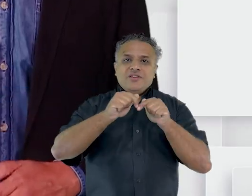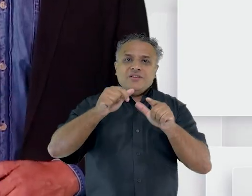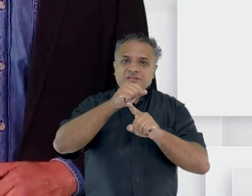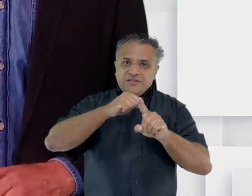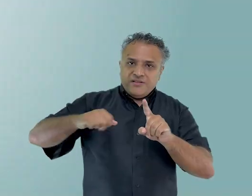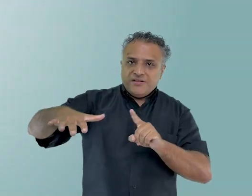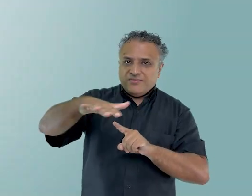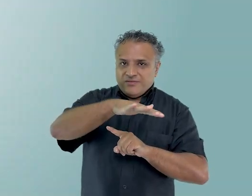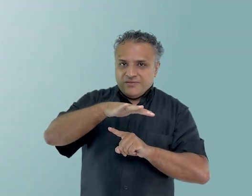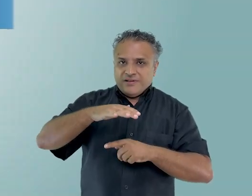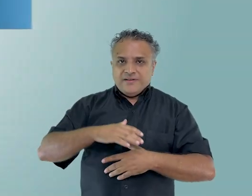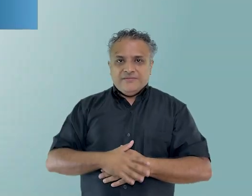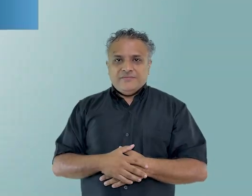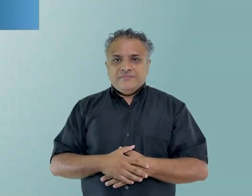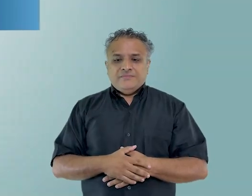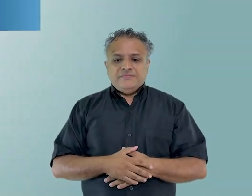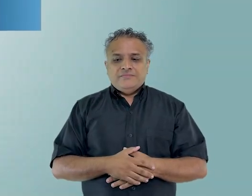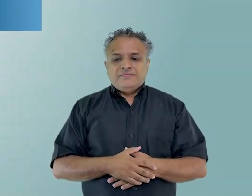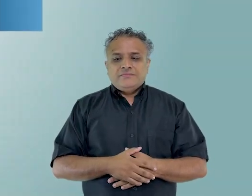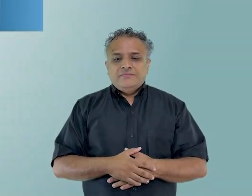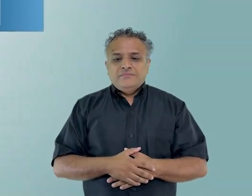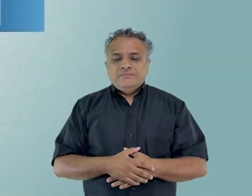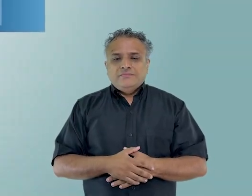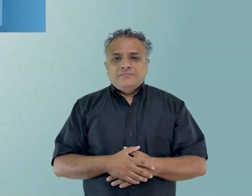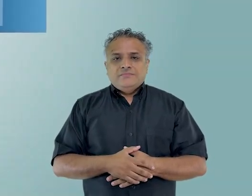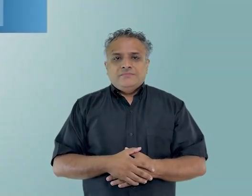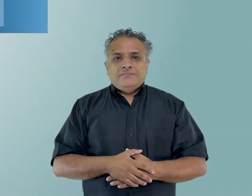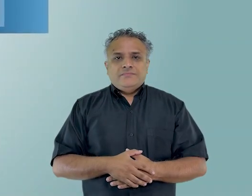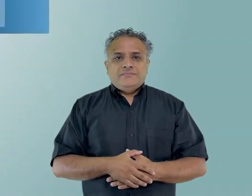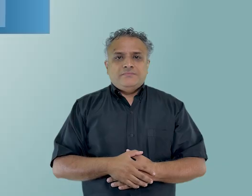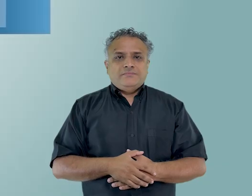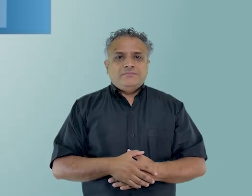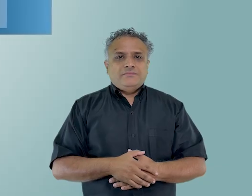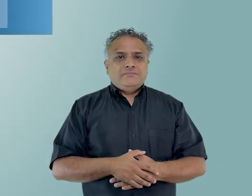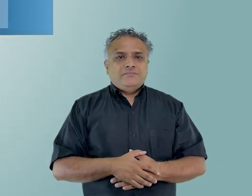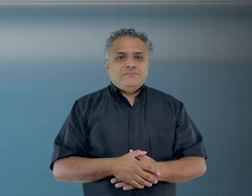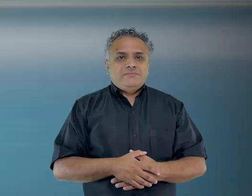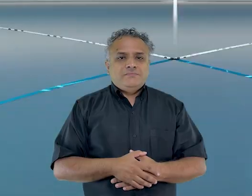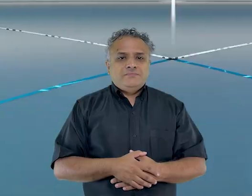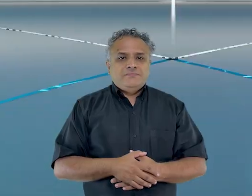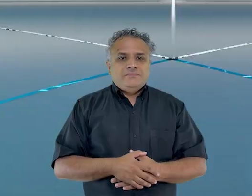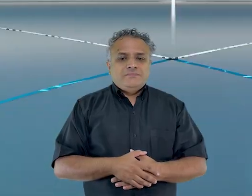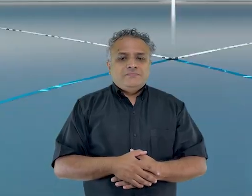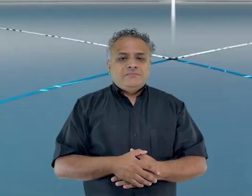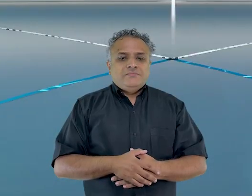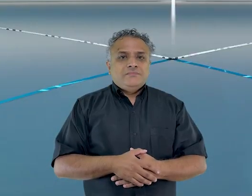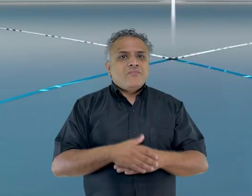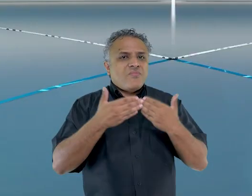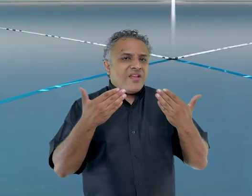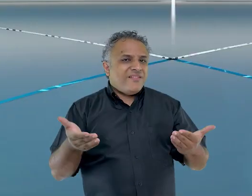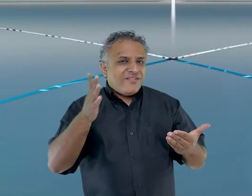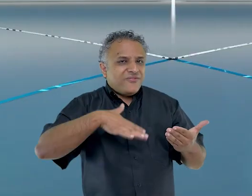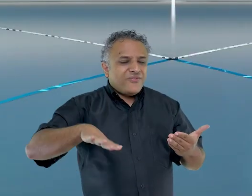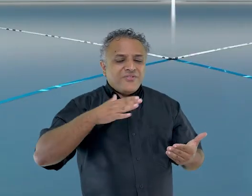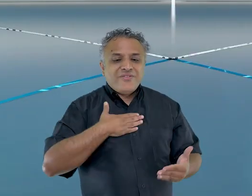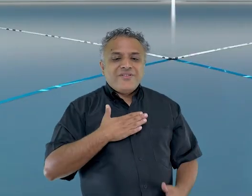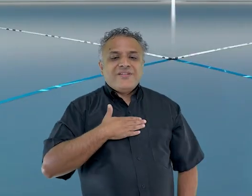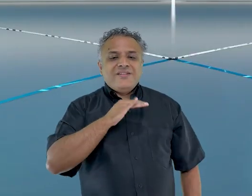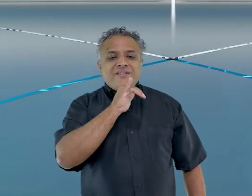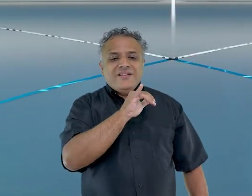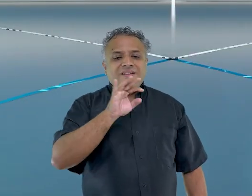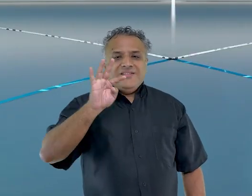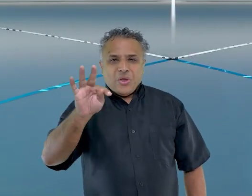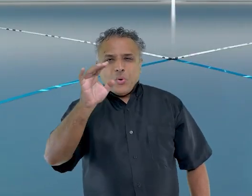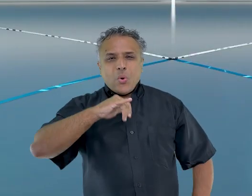comunidade. Esse foi o Inteiro Teor, com notícias